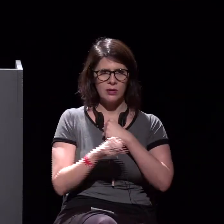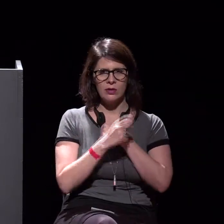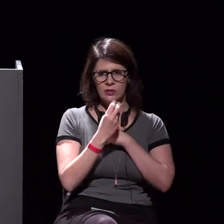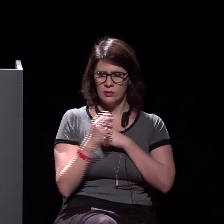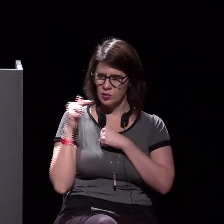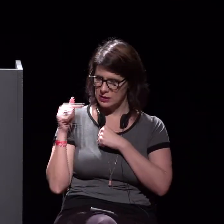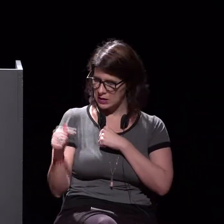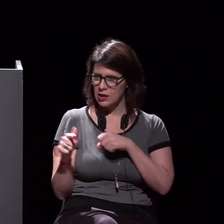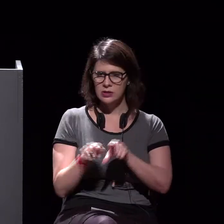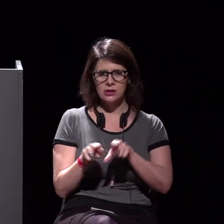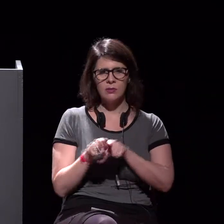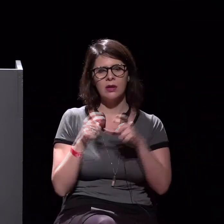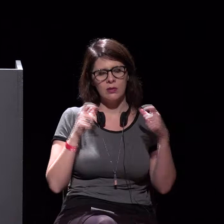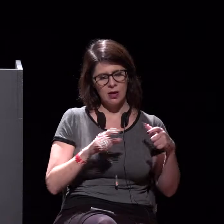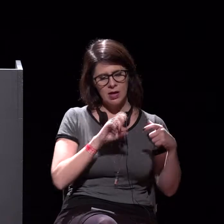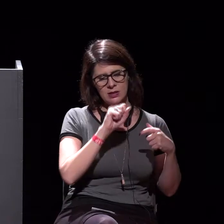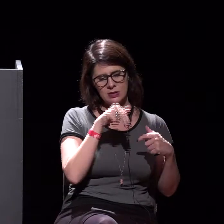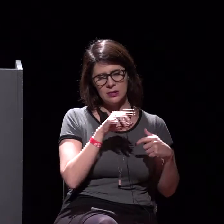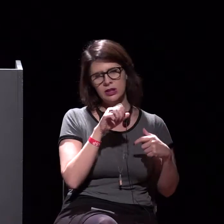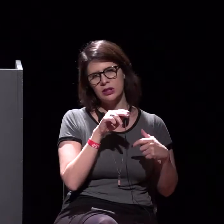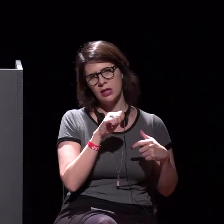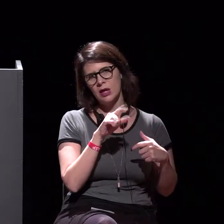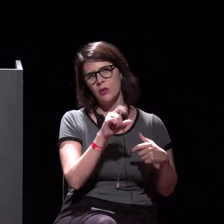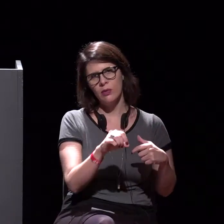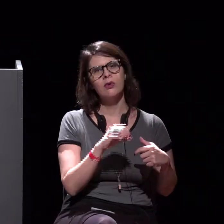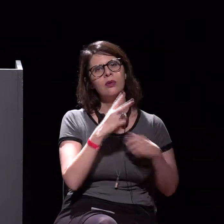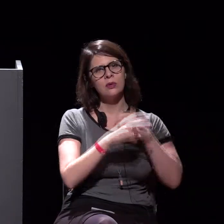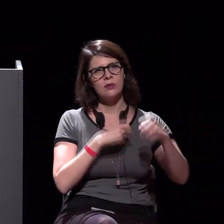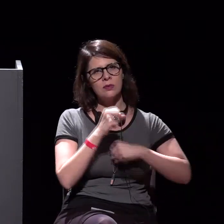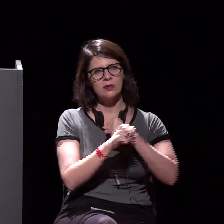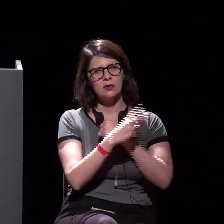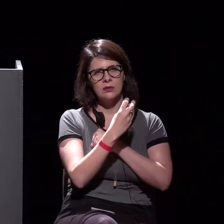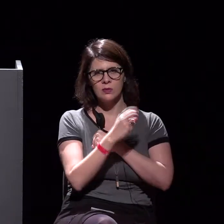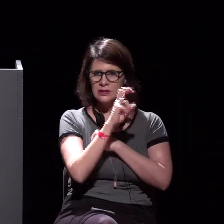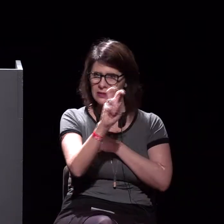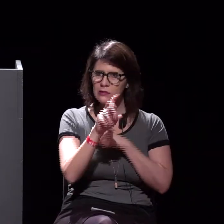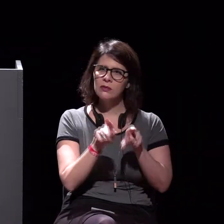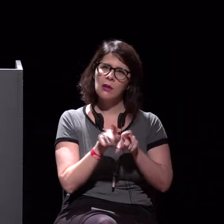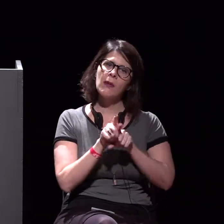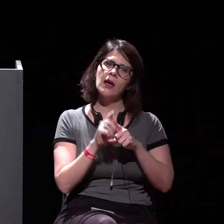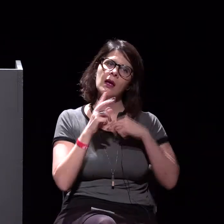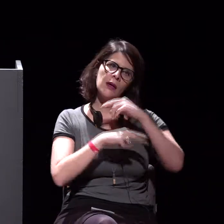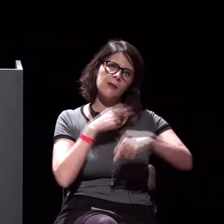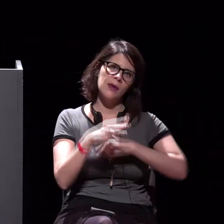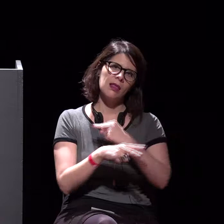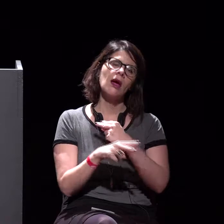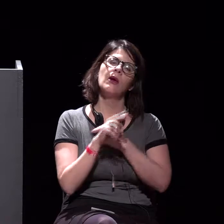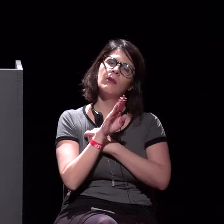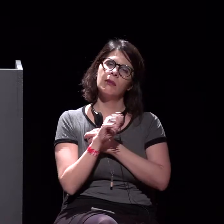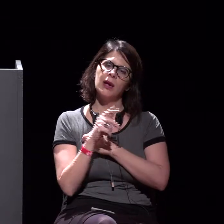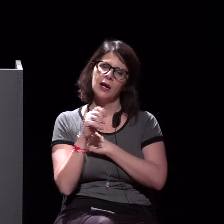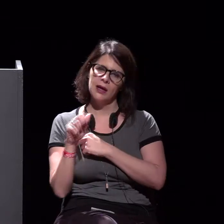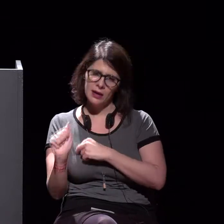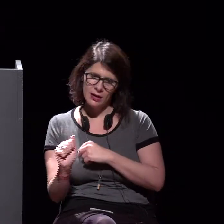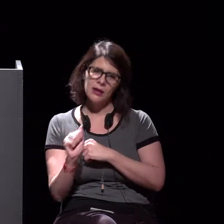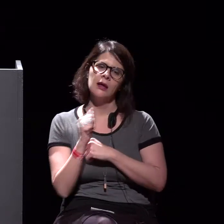Diego, Tijuana, em 2005, e a Bienal de Praga, em 2003. Ela é mestre em Estudos Culturais e Teoria